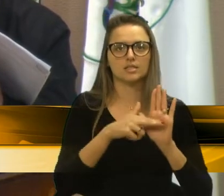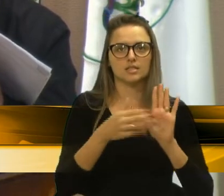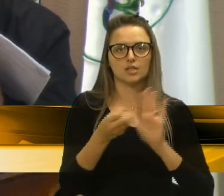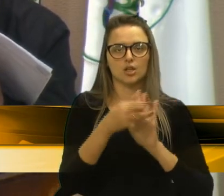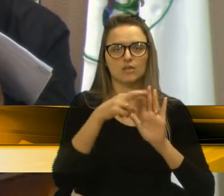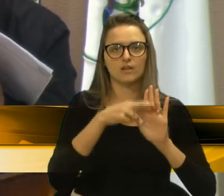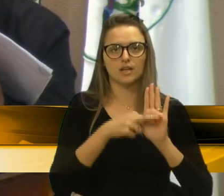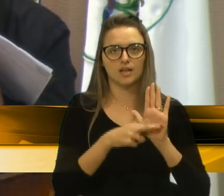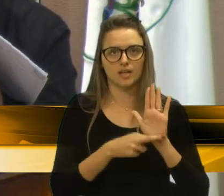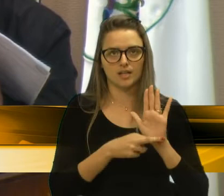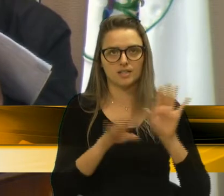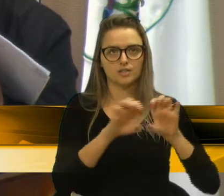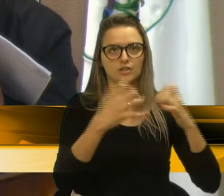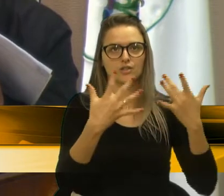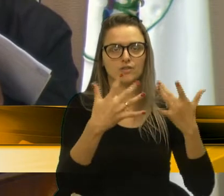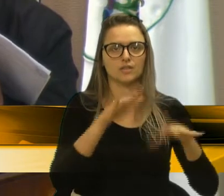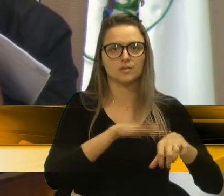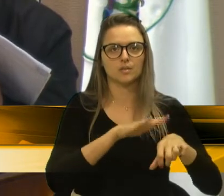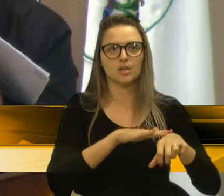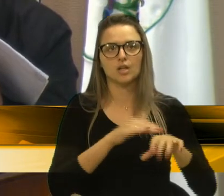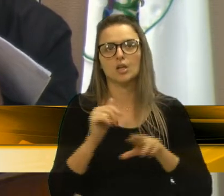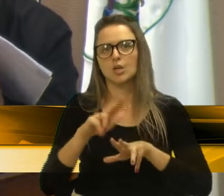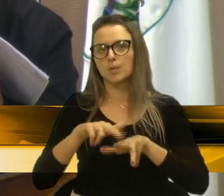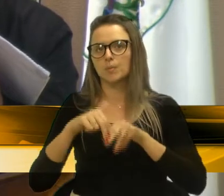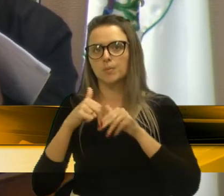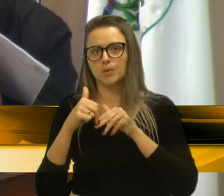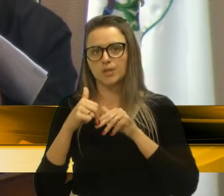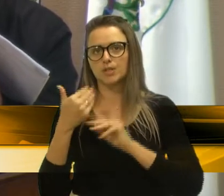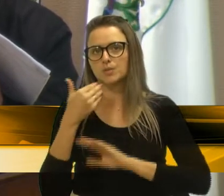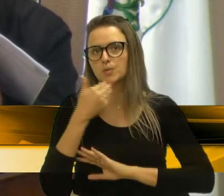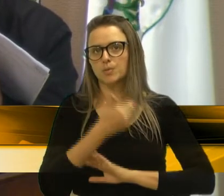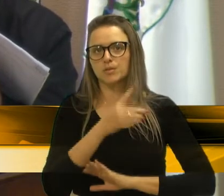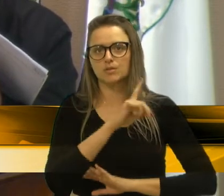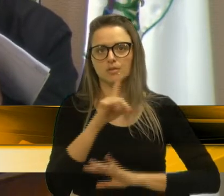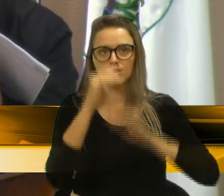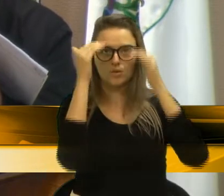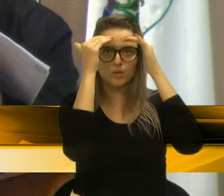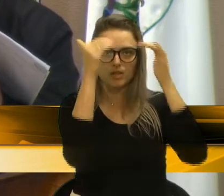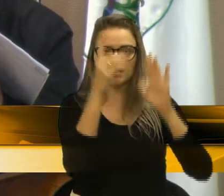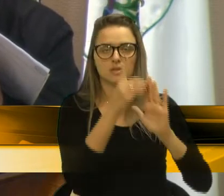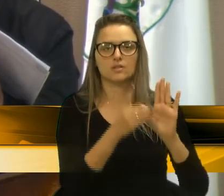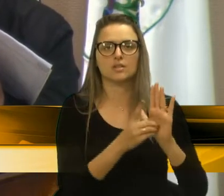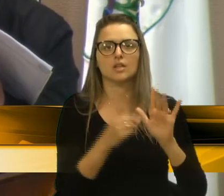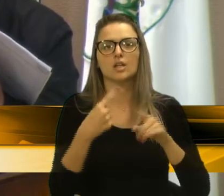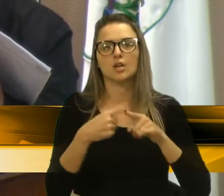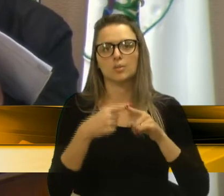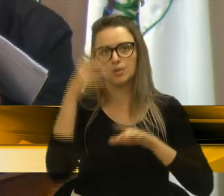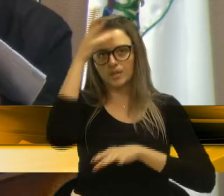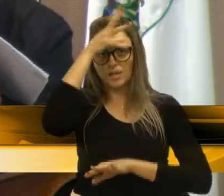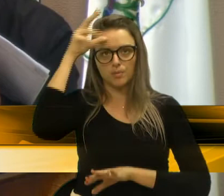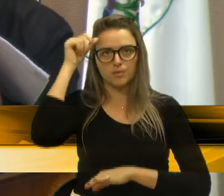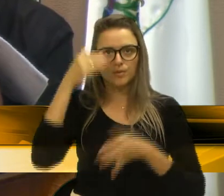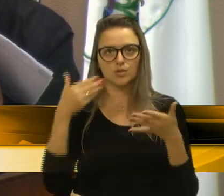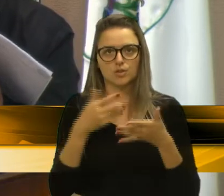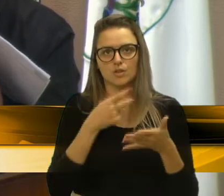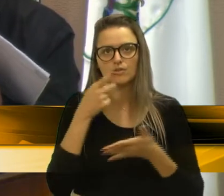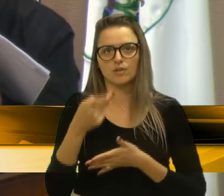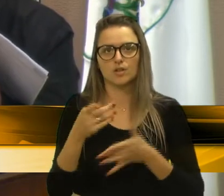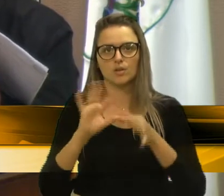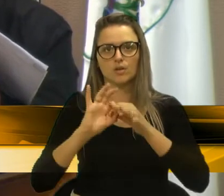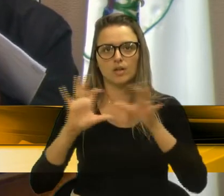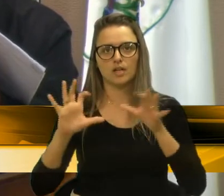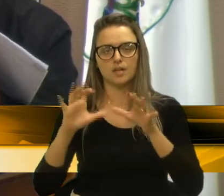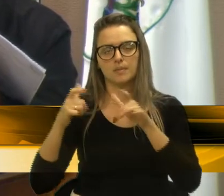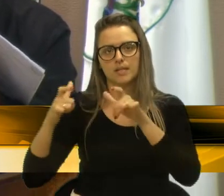de eventos temporários. Portanto, o pedido desrespeita tal decreto, uma vez que a administração já manifestou a cedência do Centro de